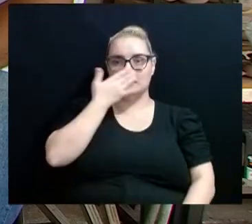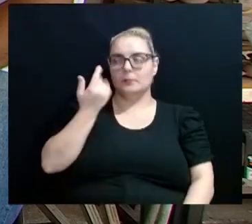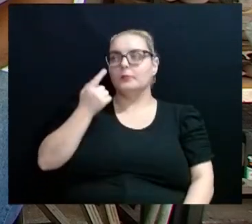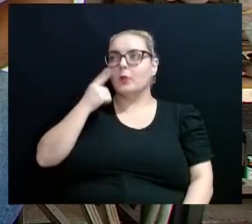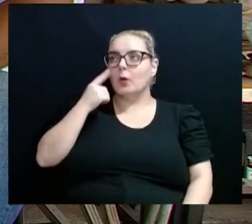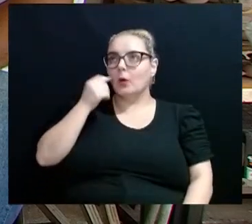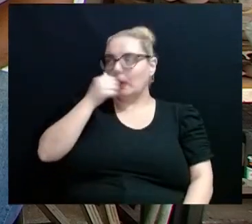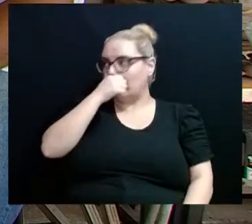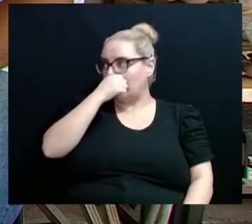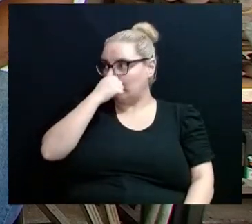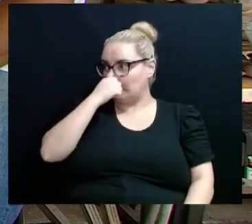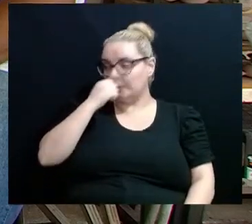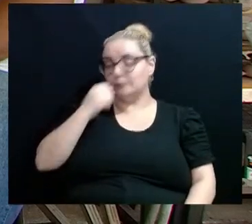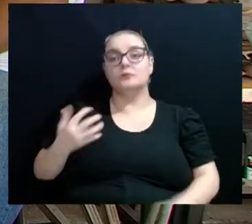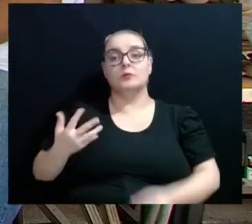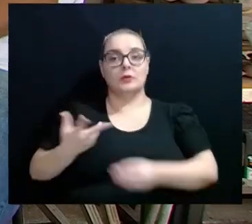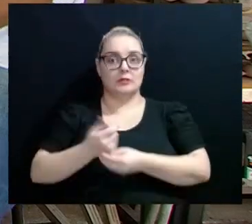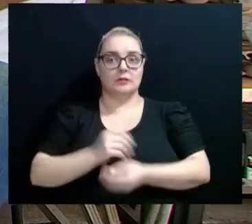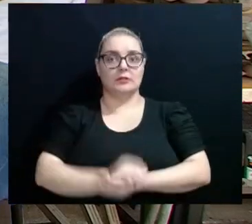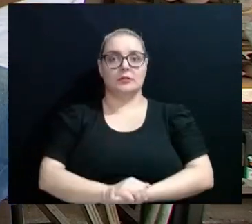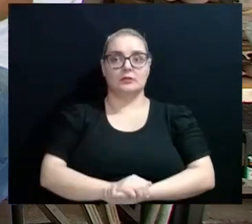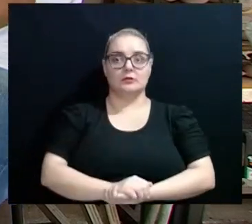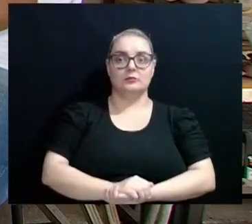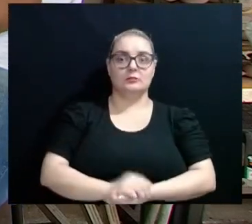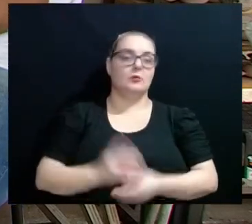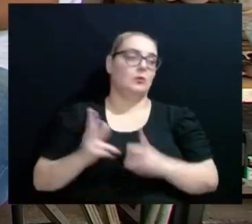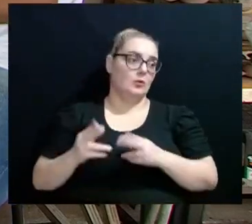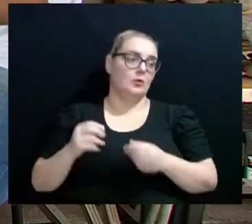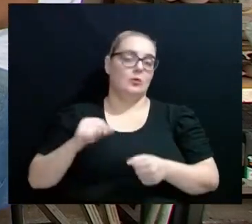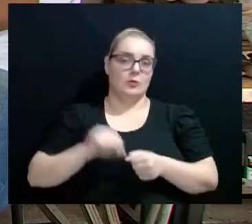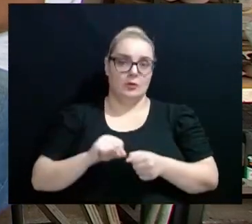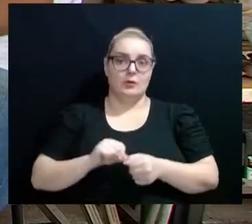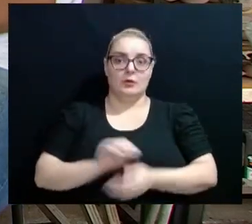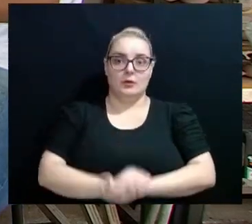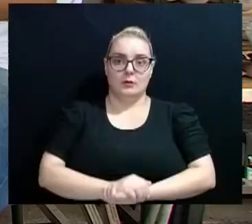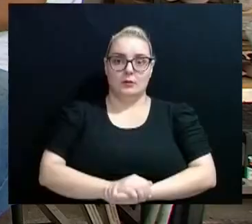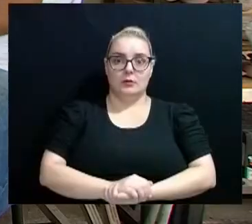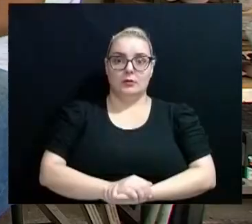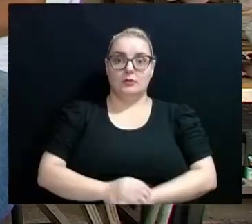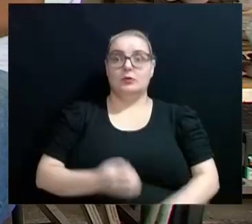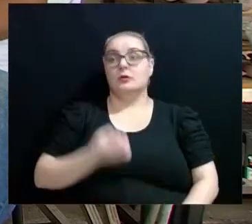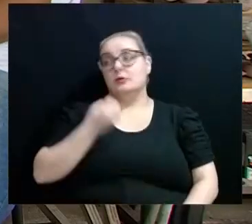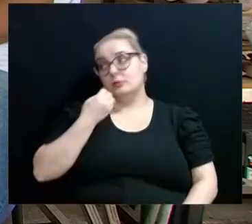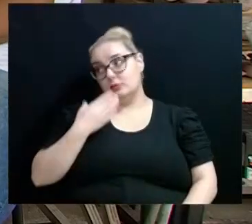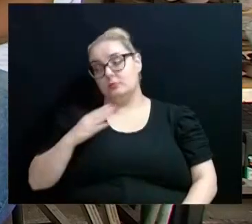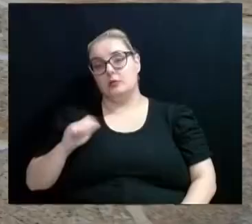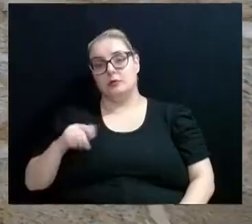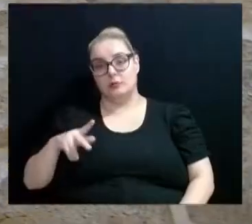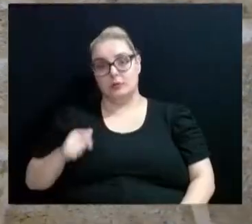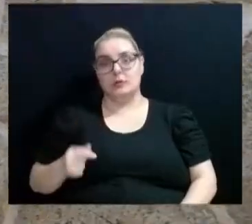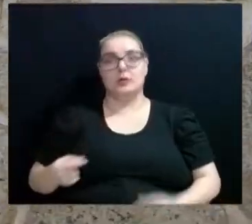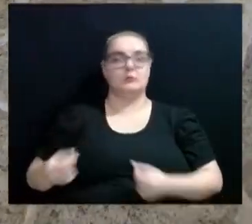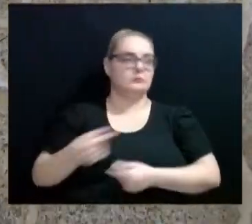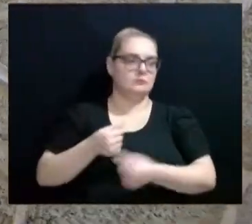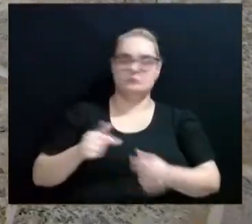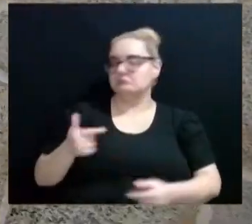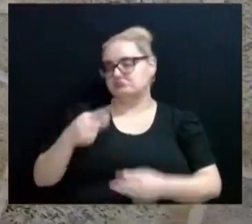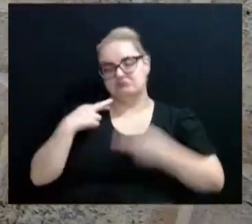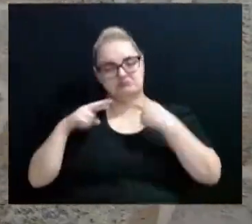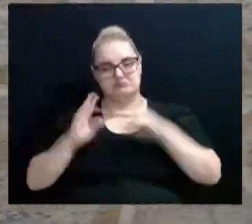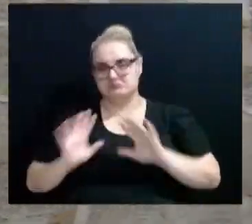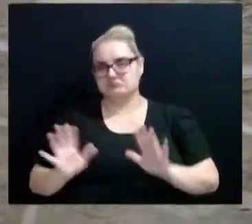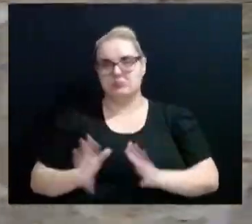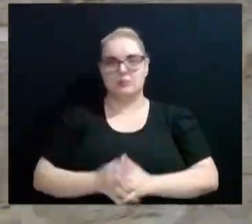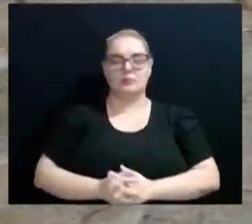é esse fechamento de caixa? Olha, com arte, no jeito que eu faço, eu tenho um bom caixa